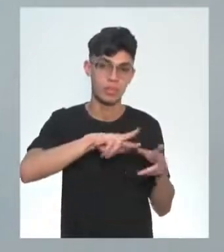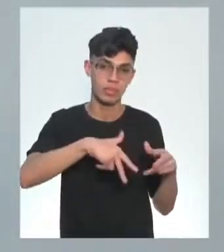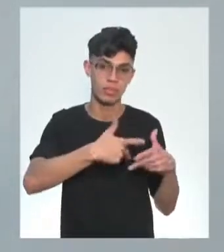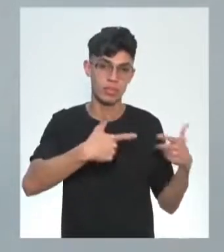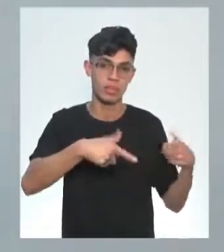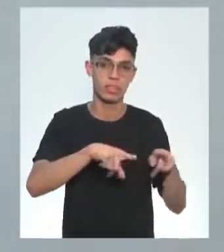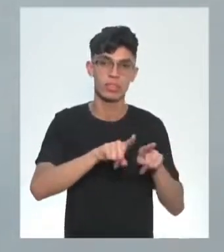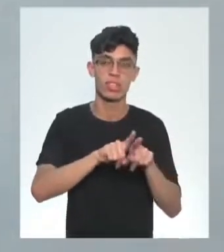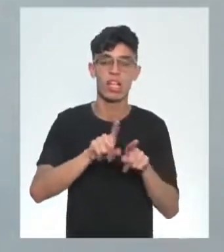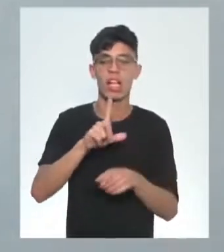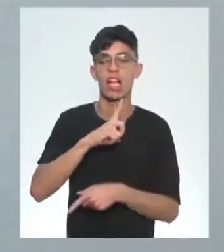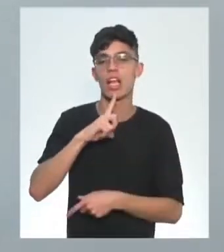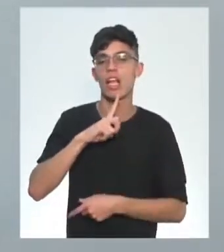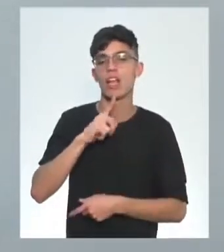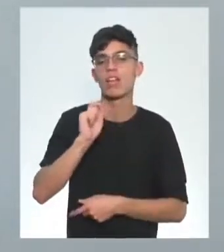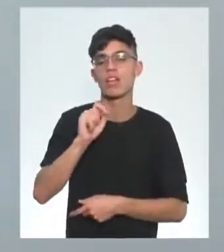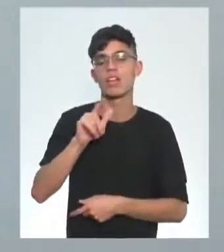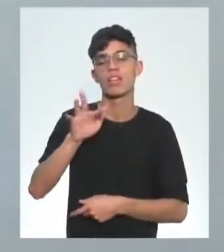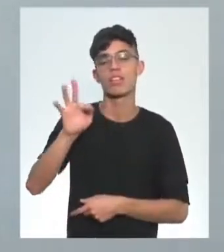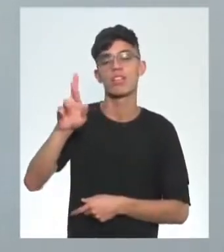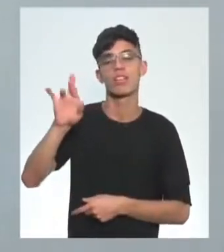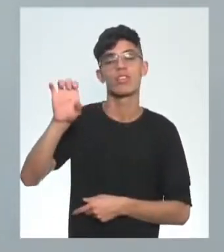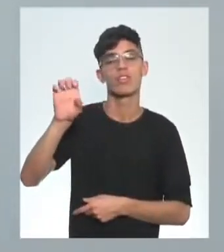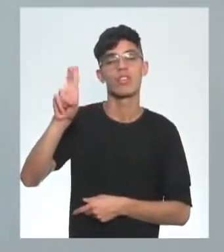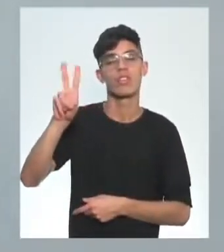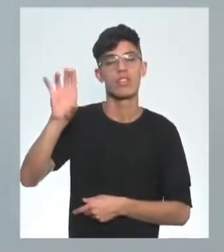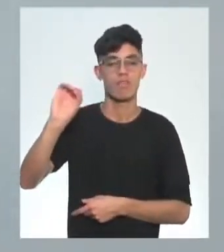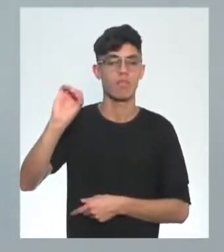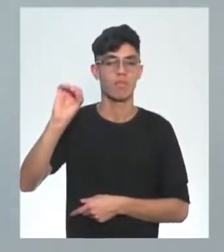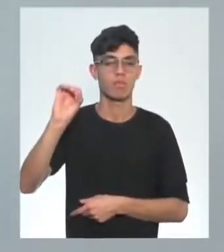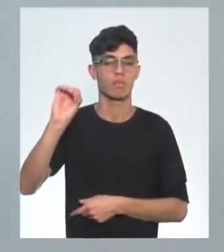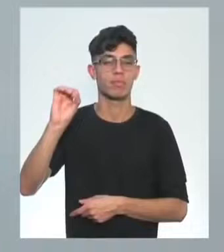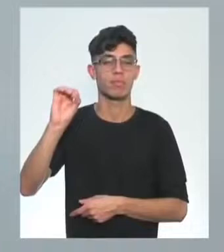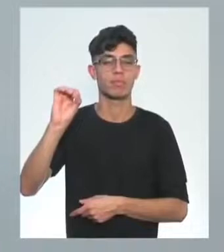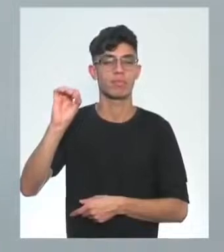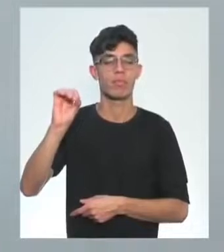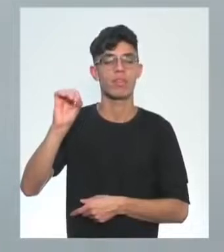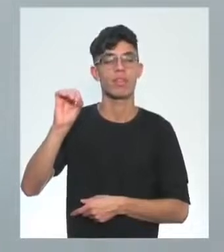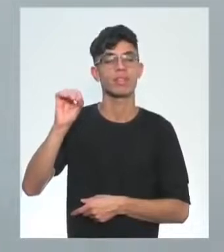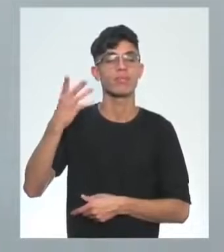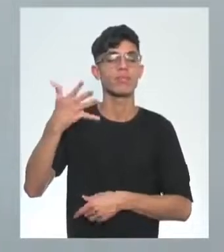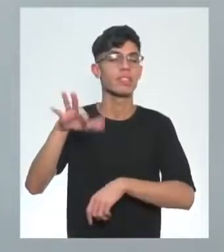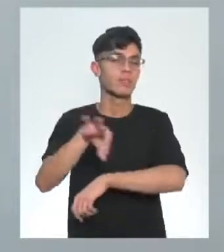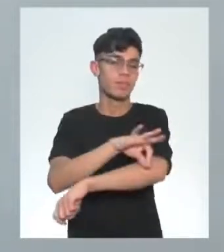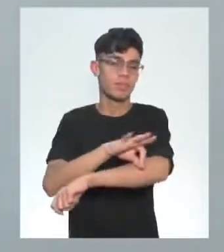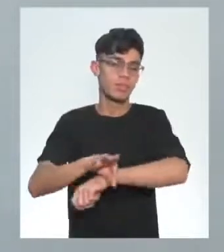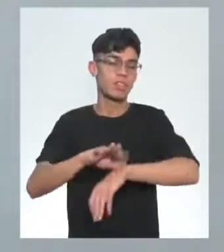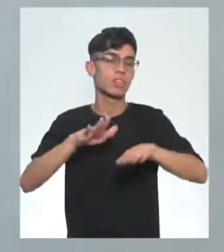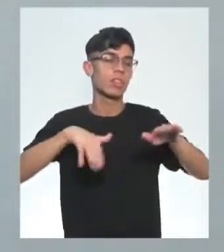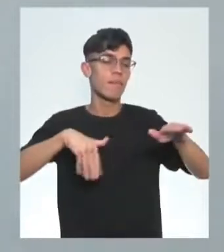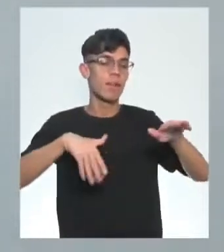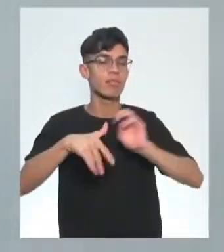falando muito do frevo, arquitetura, praias maravilhosas,